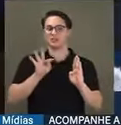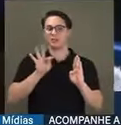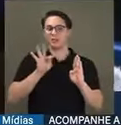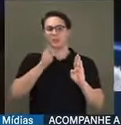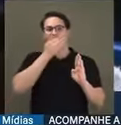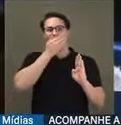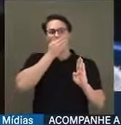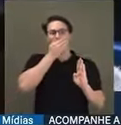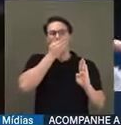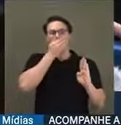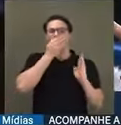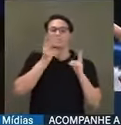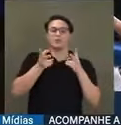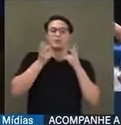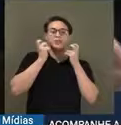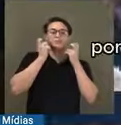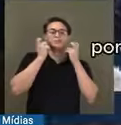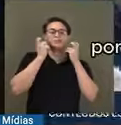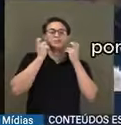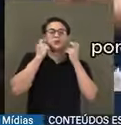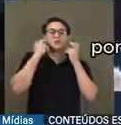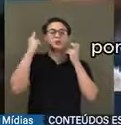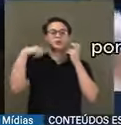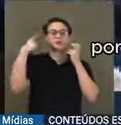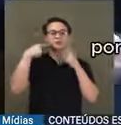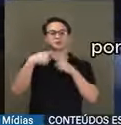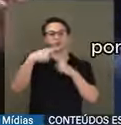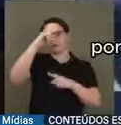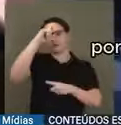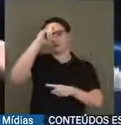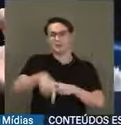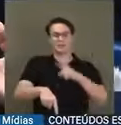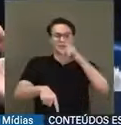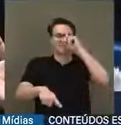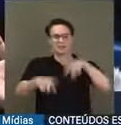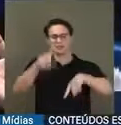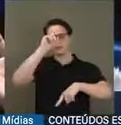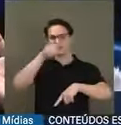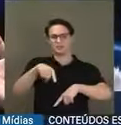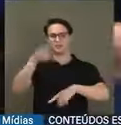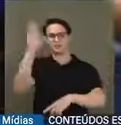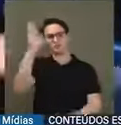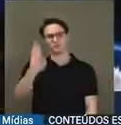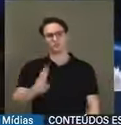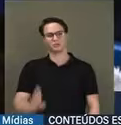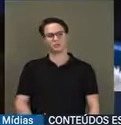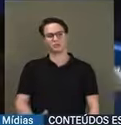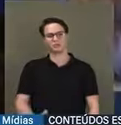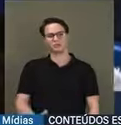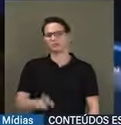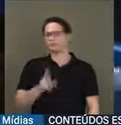Olha a que ponto nós chegamos. Porque ele é que manda e desmanda no Brasil. Não é a